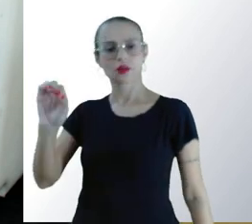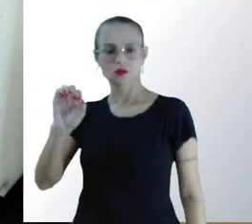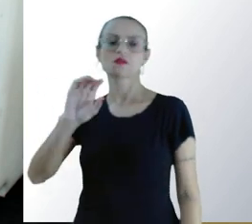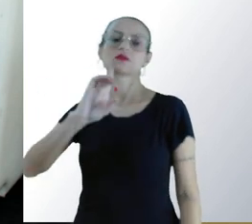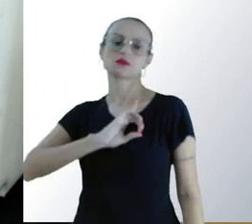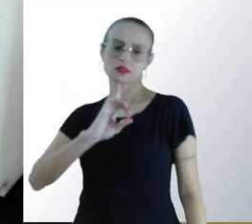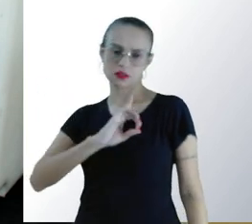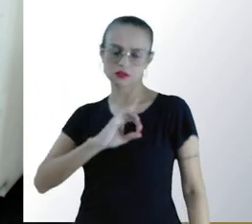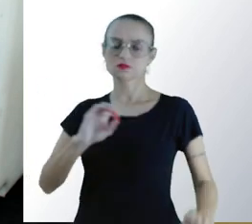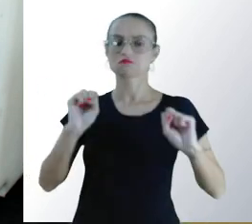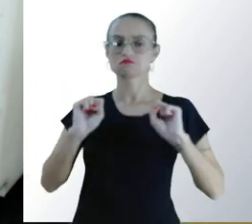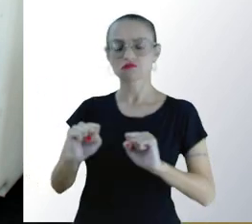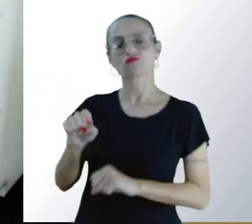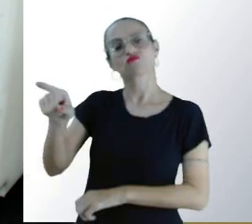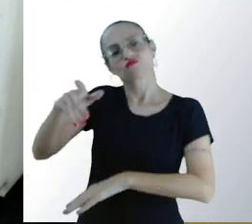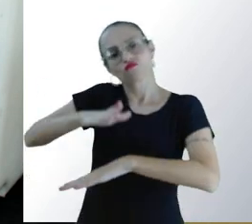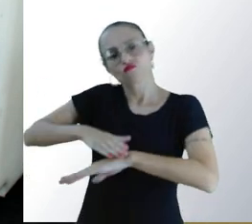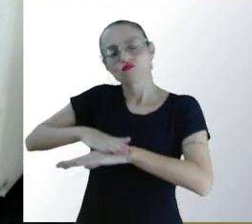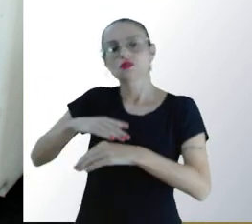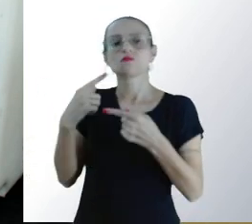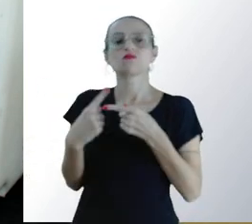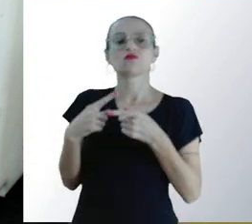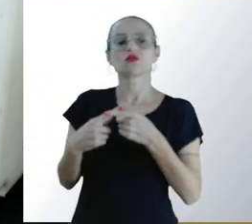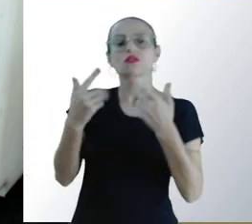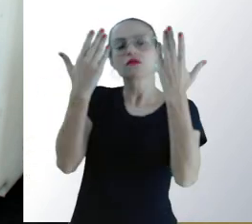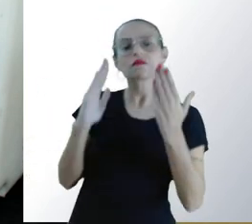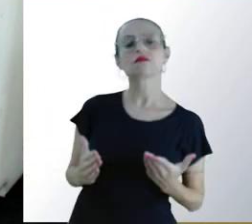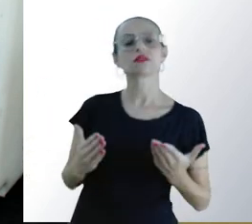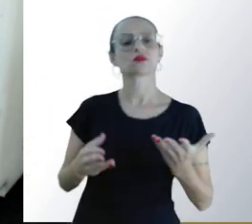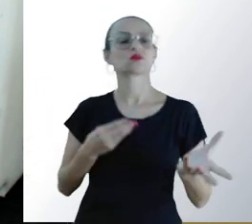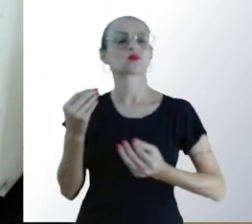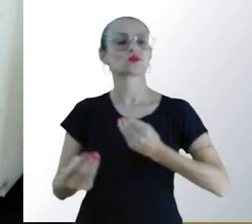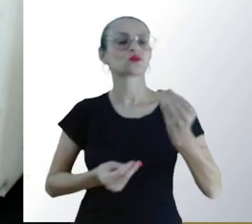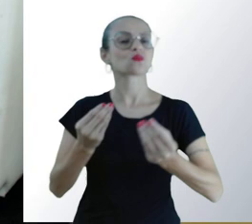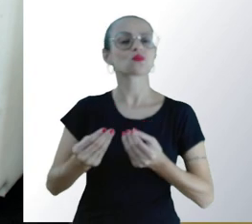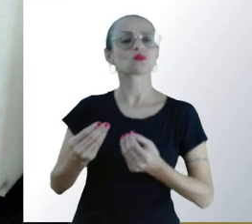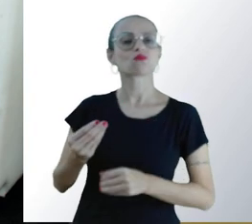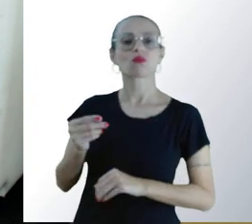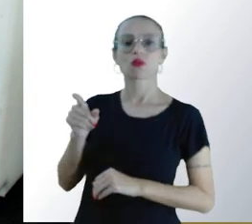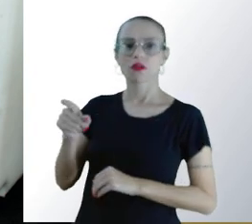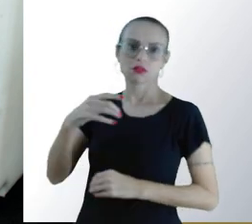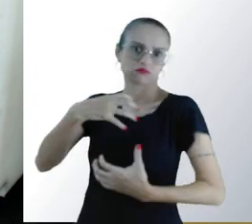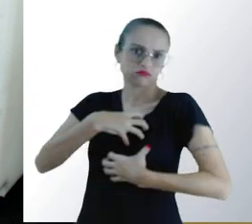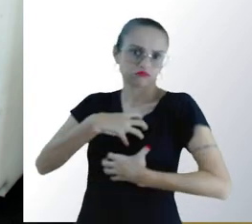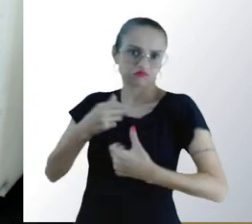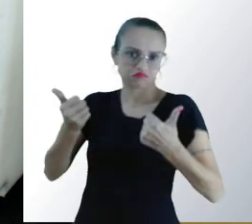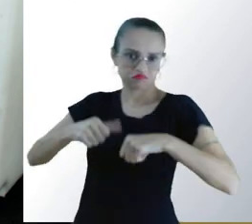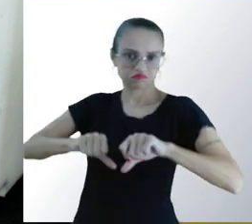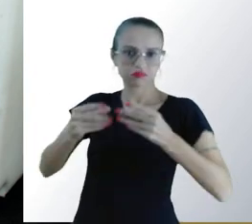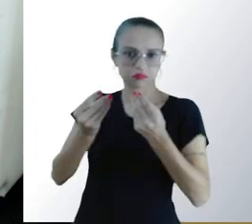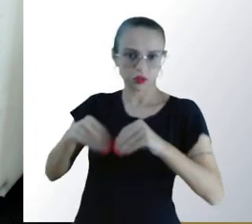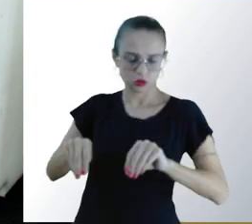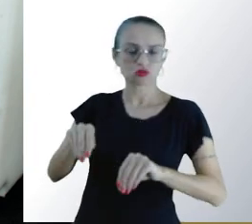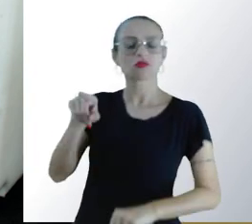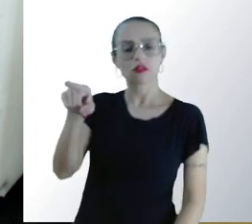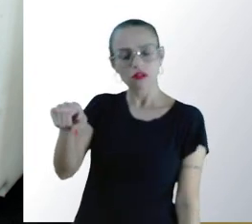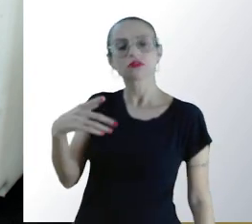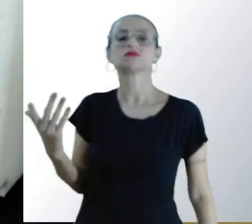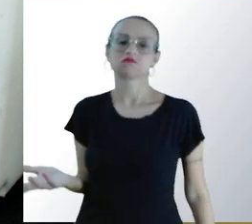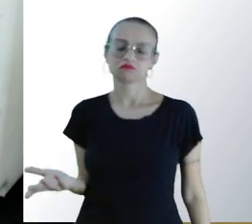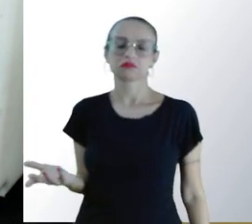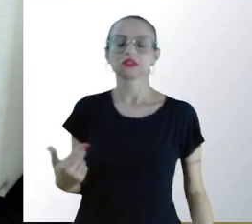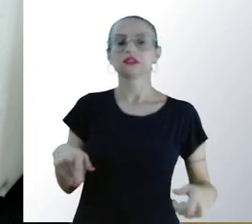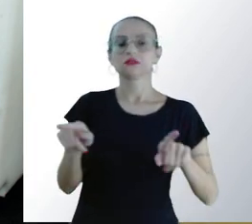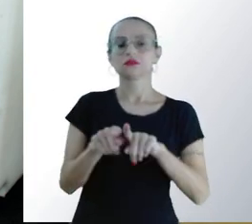registro, averiguando justamente a questão do quanto isso o atingiu, né, em relação a essa questão.